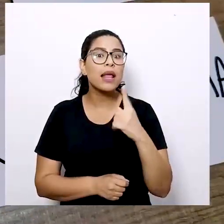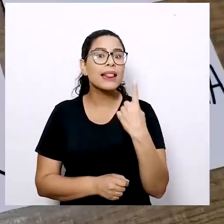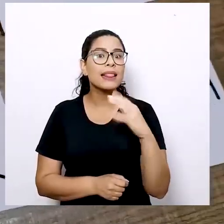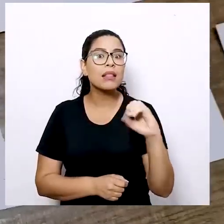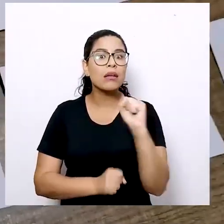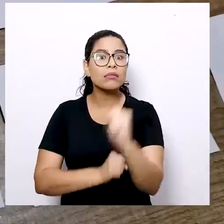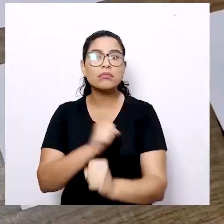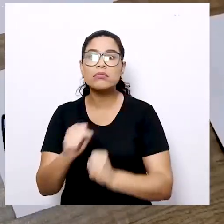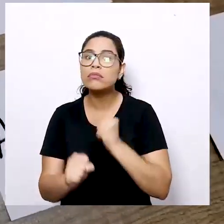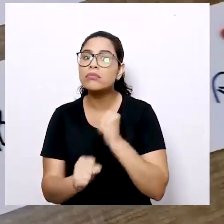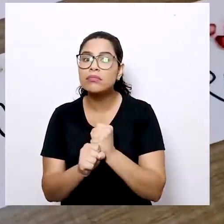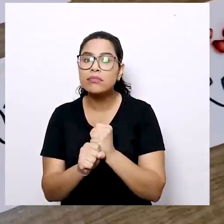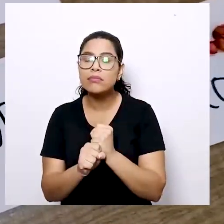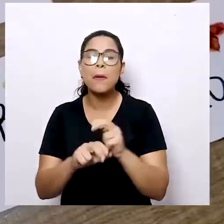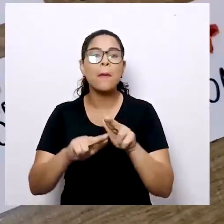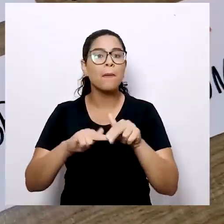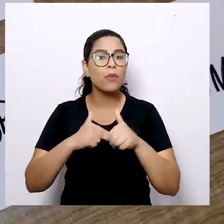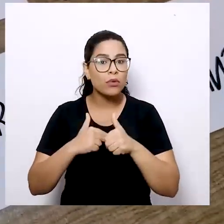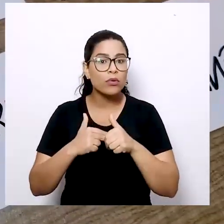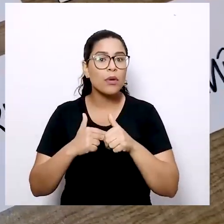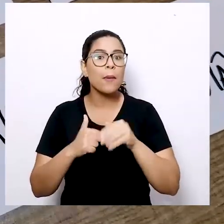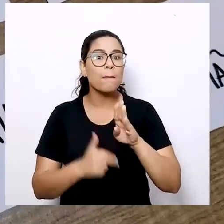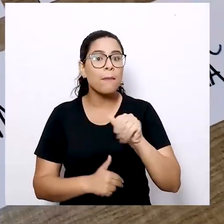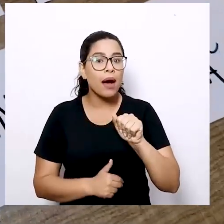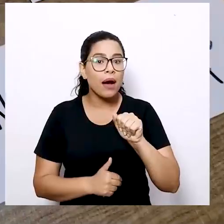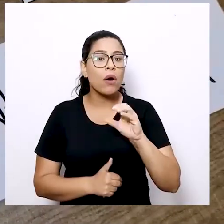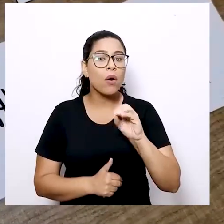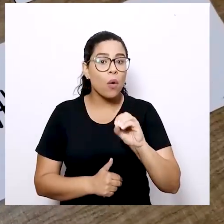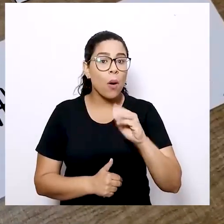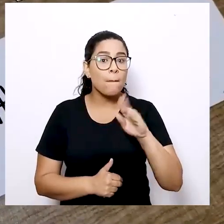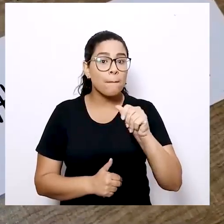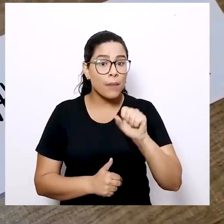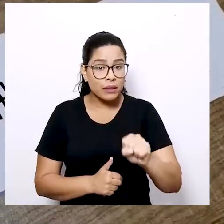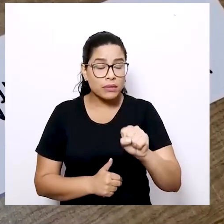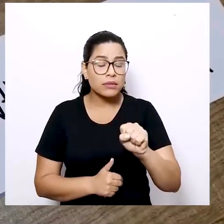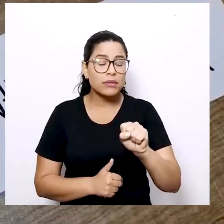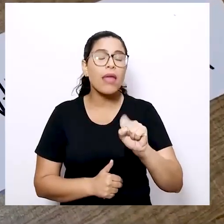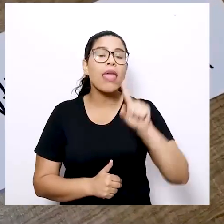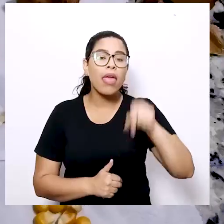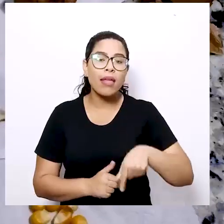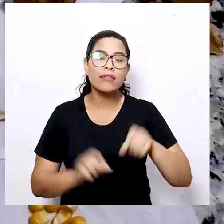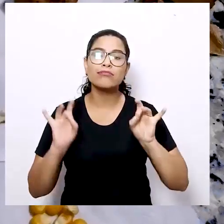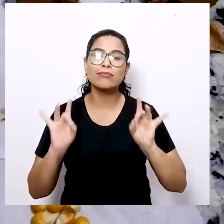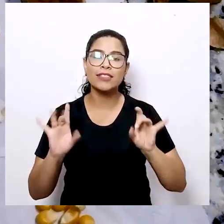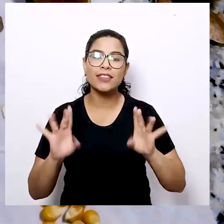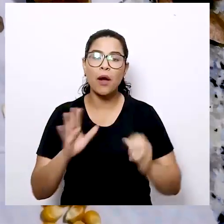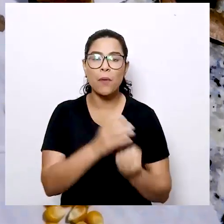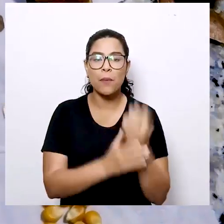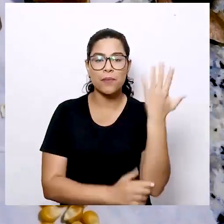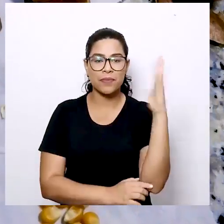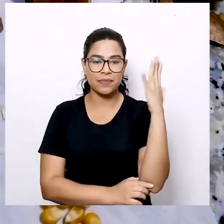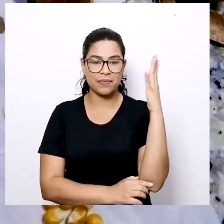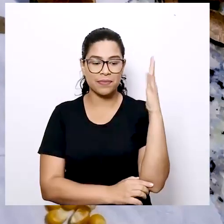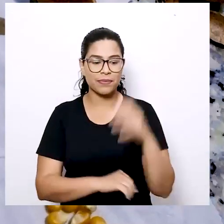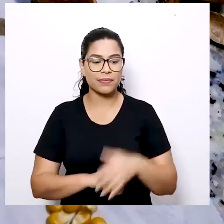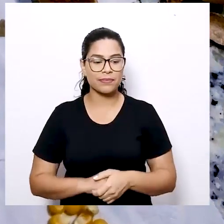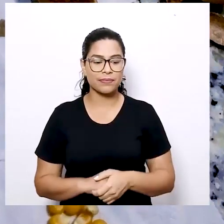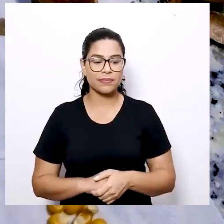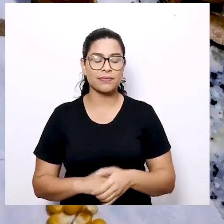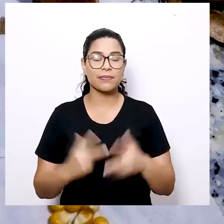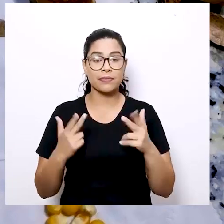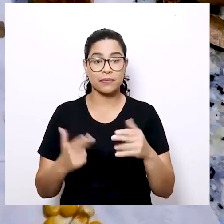anos? Pois é, por isso que os baobás são árvores tão especiais. Vocês podem, aqui que nem a manga, né? Tirei